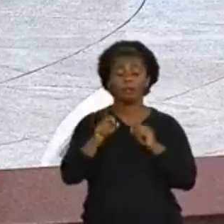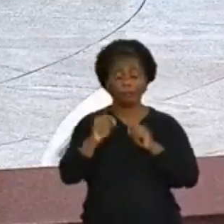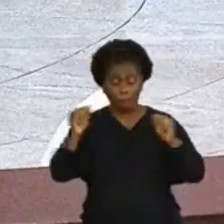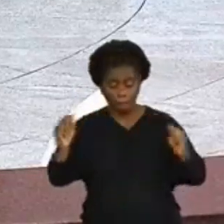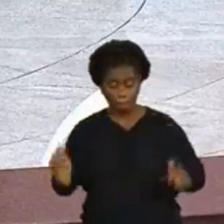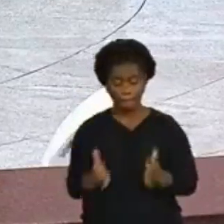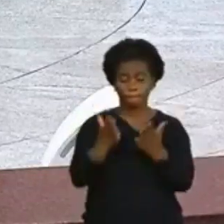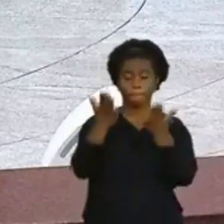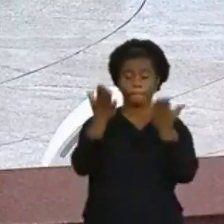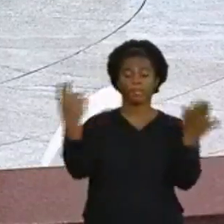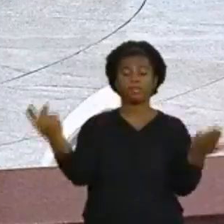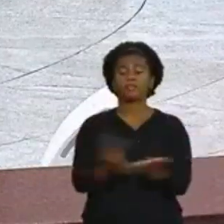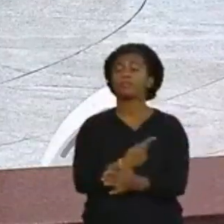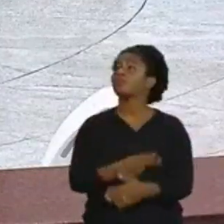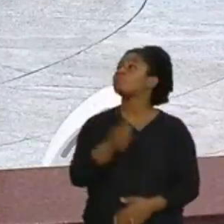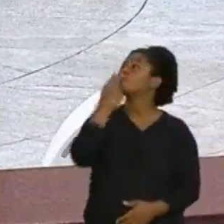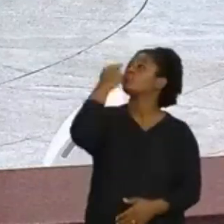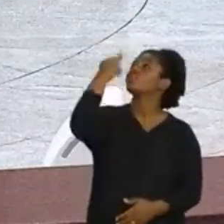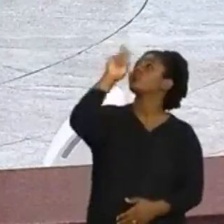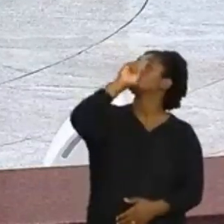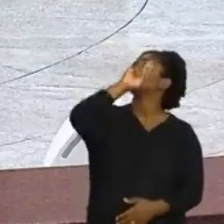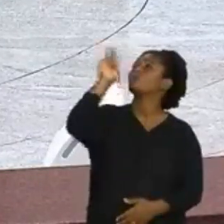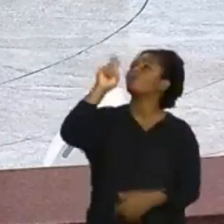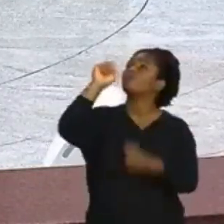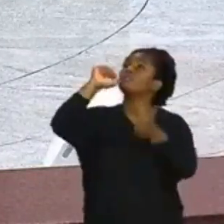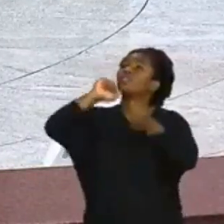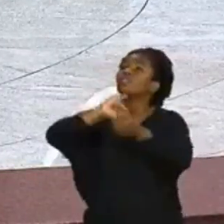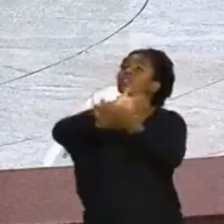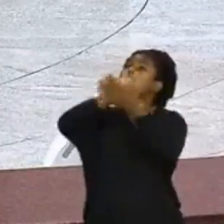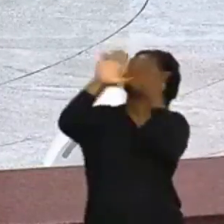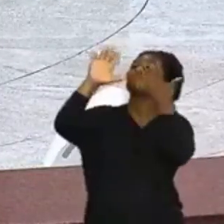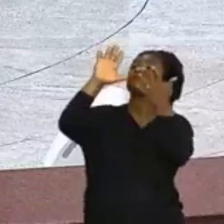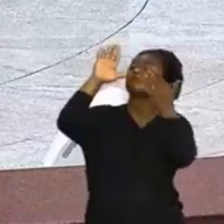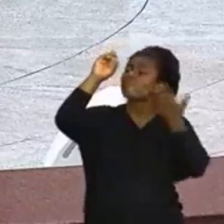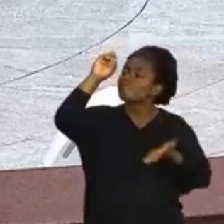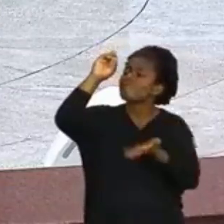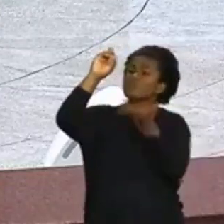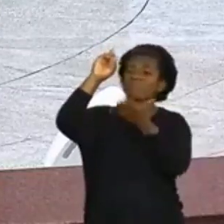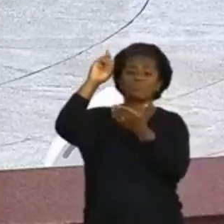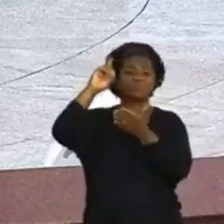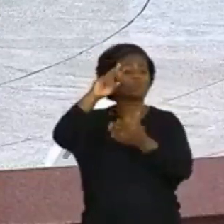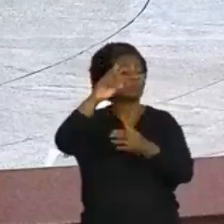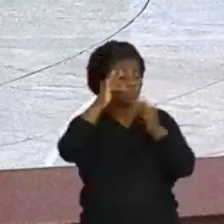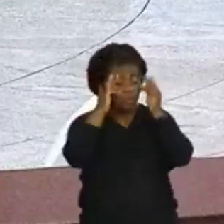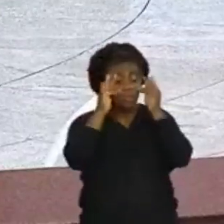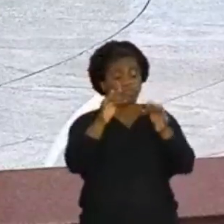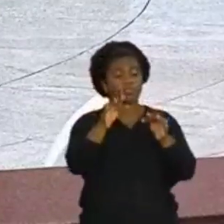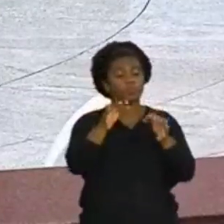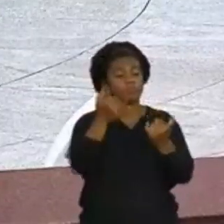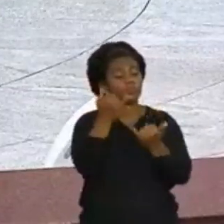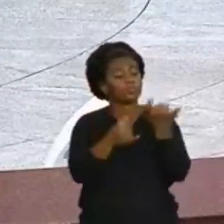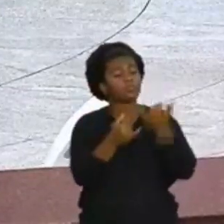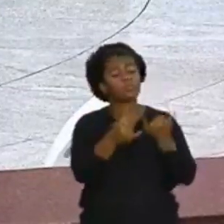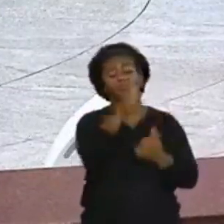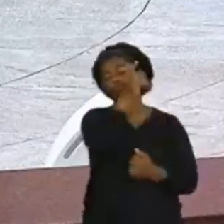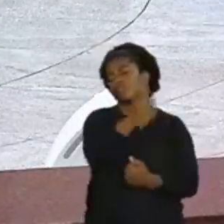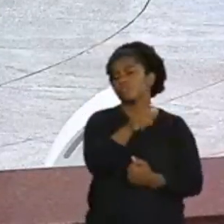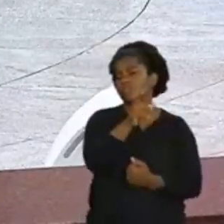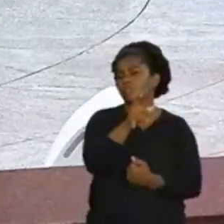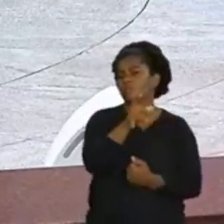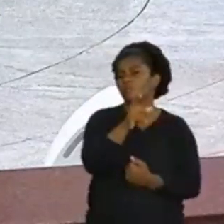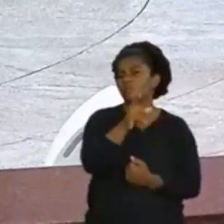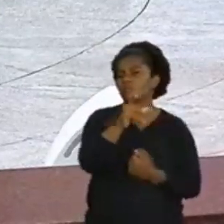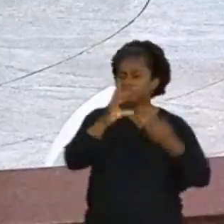que o teu nome seja exaltado, meu Deus, com histórias como essa. Sejam